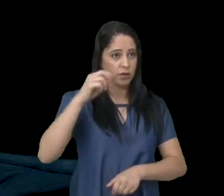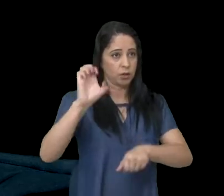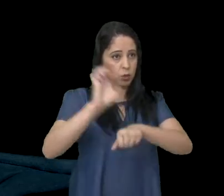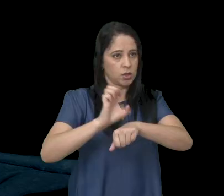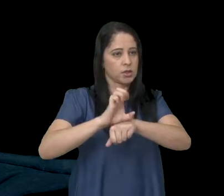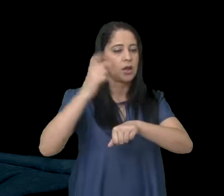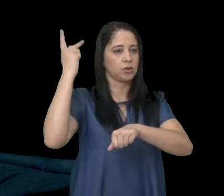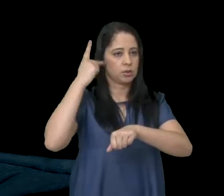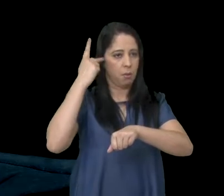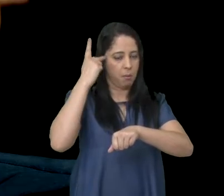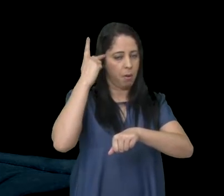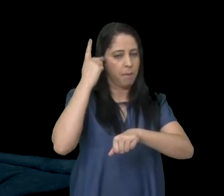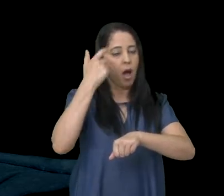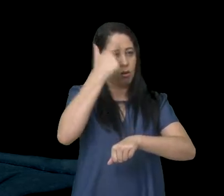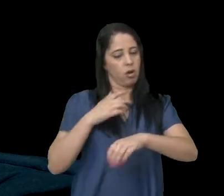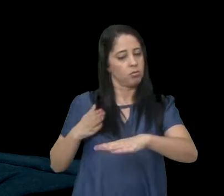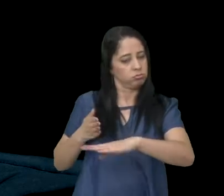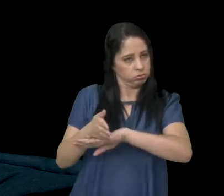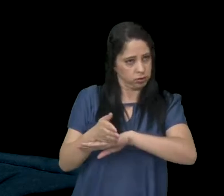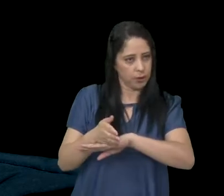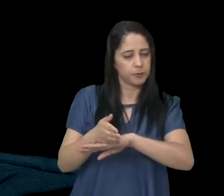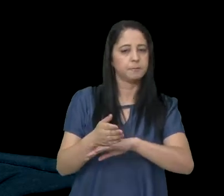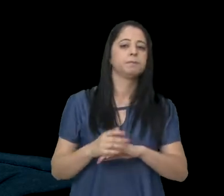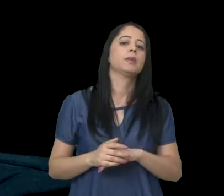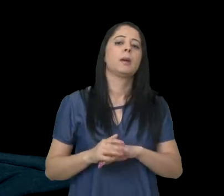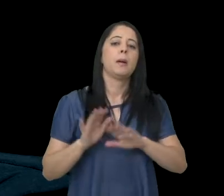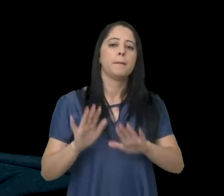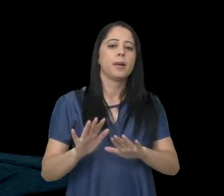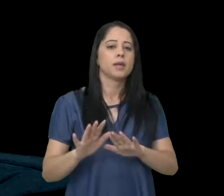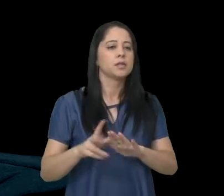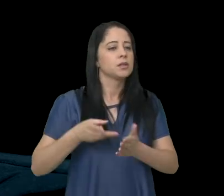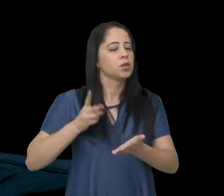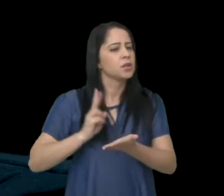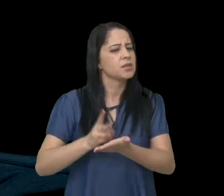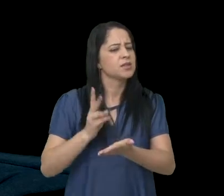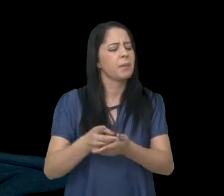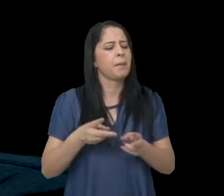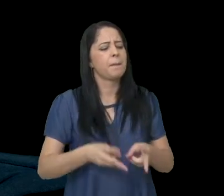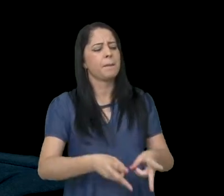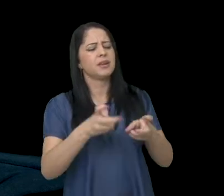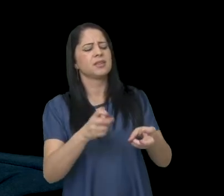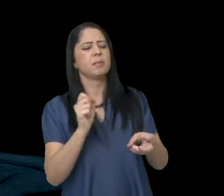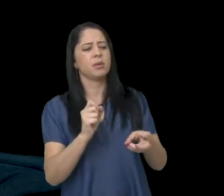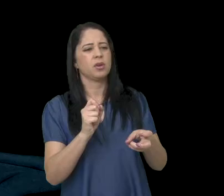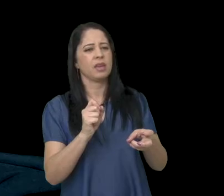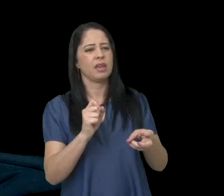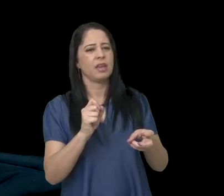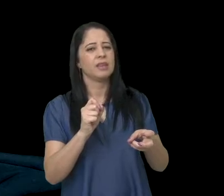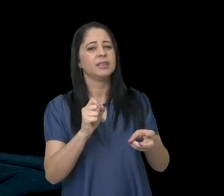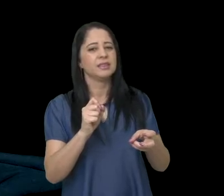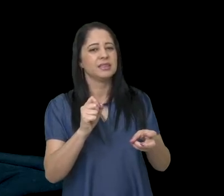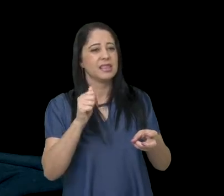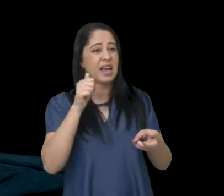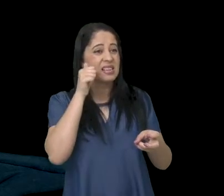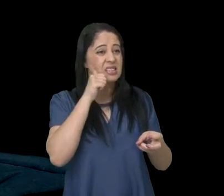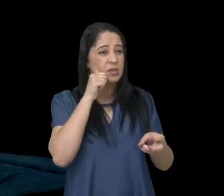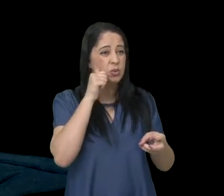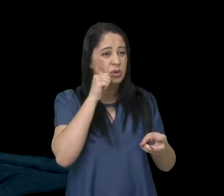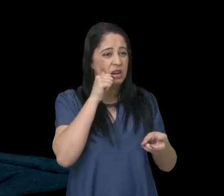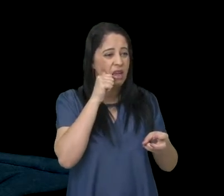nessa diretoria, ela existe até hoje, mas a gente sempre percebeu que as vereadoras das cidades